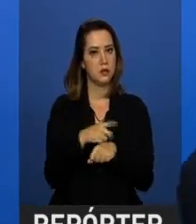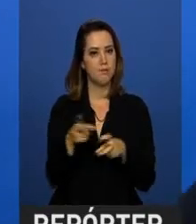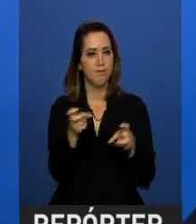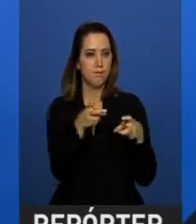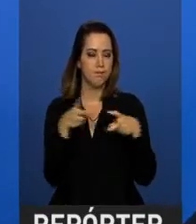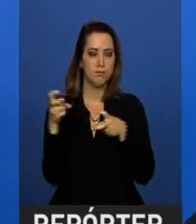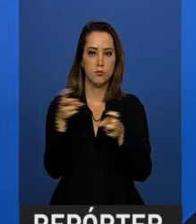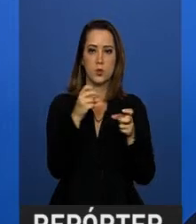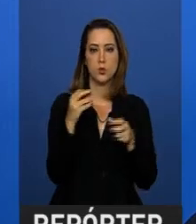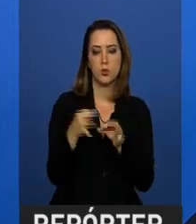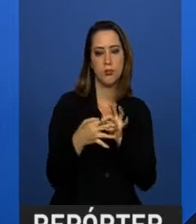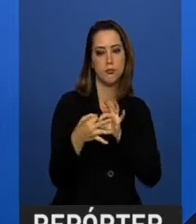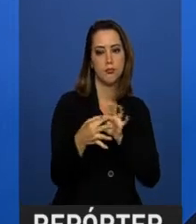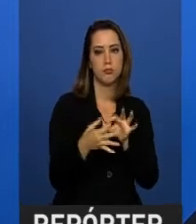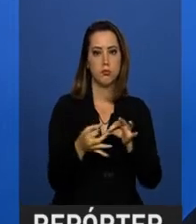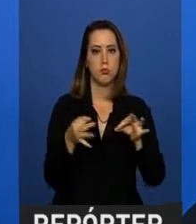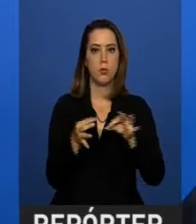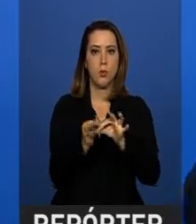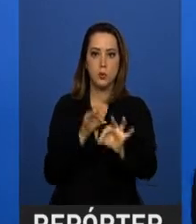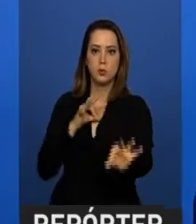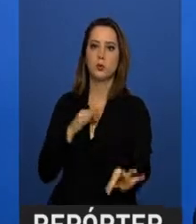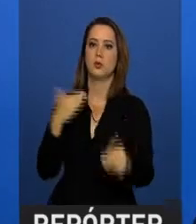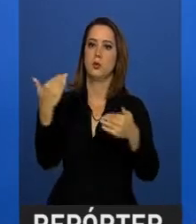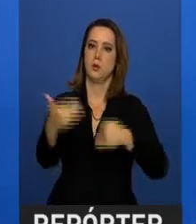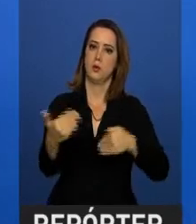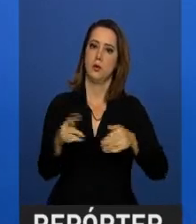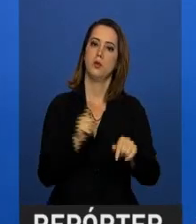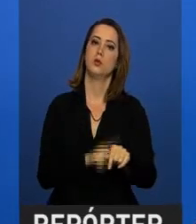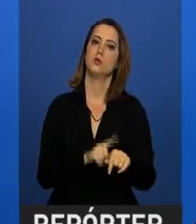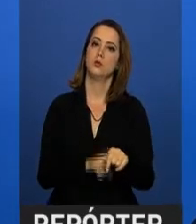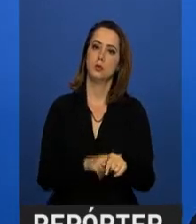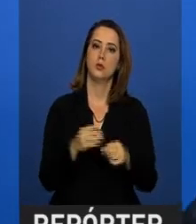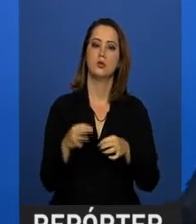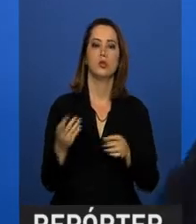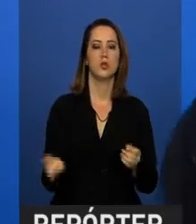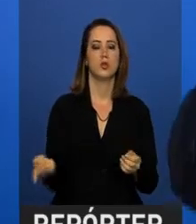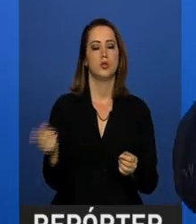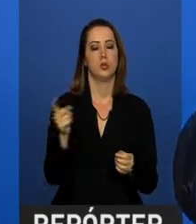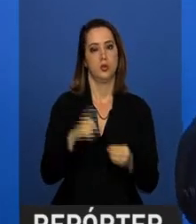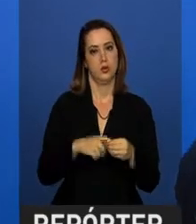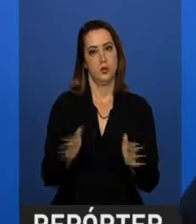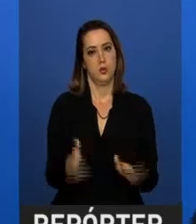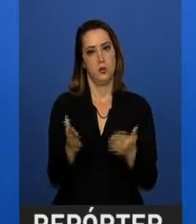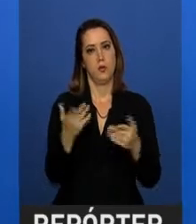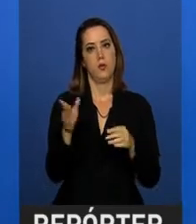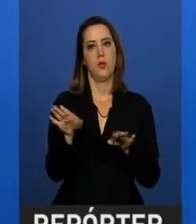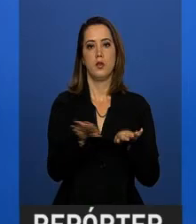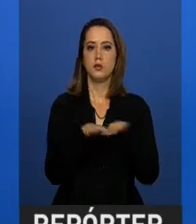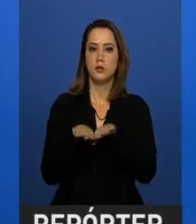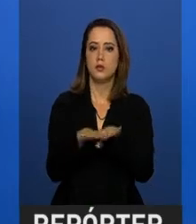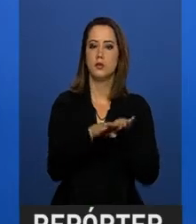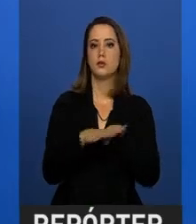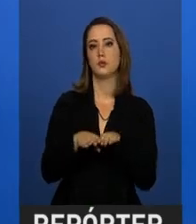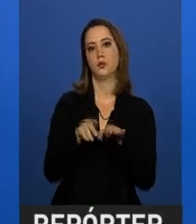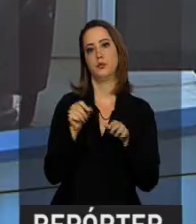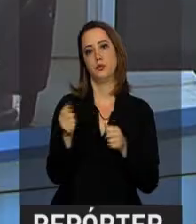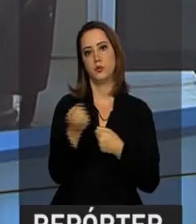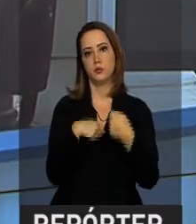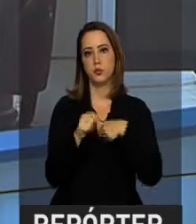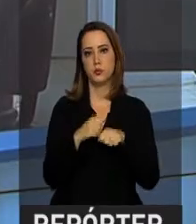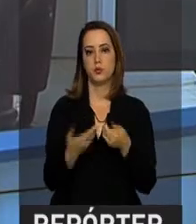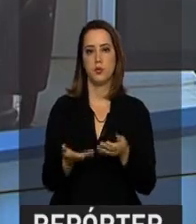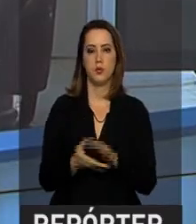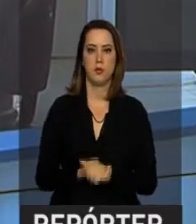de médio e longo prazo de retomada do crescimento e portanto de estabilização das variáveis macroeconômicas